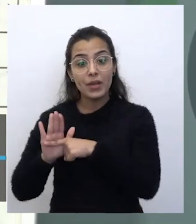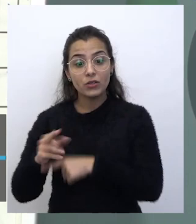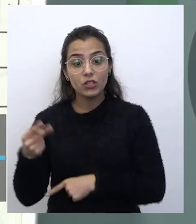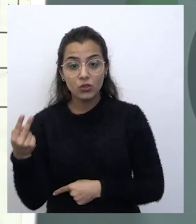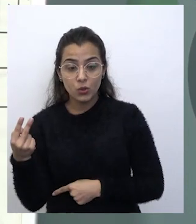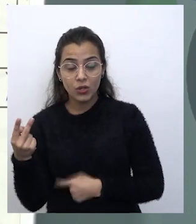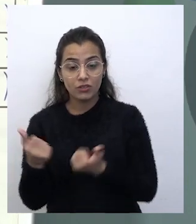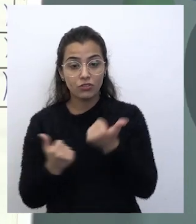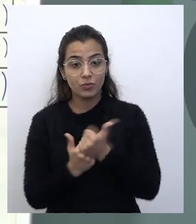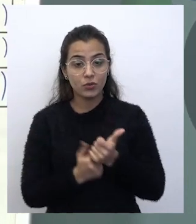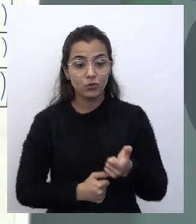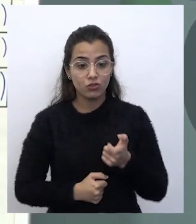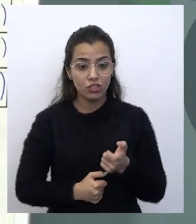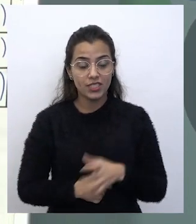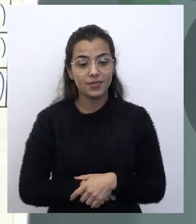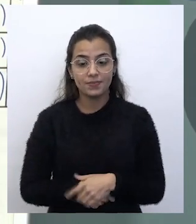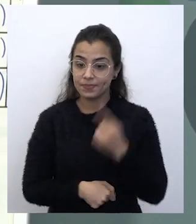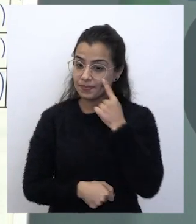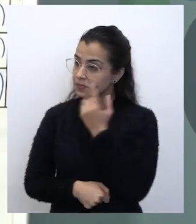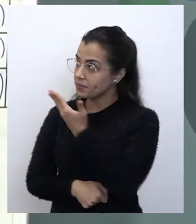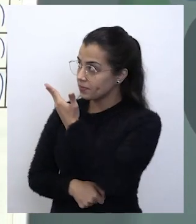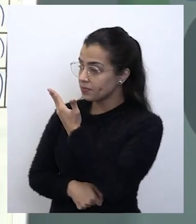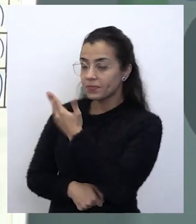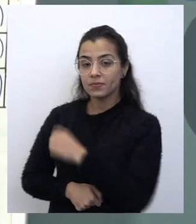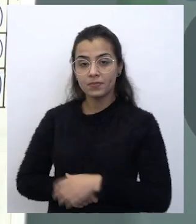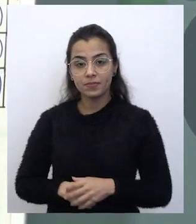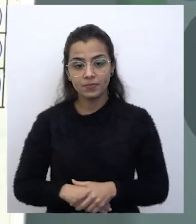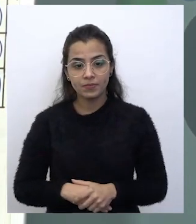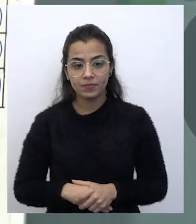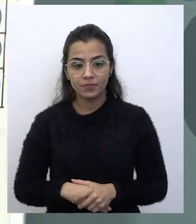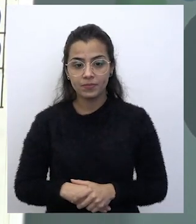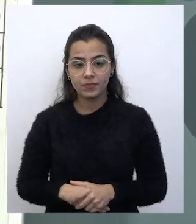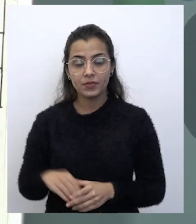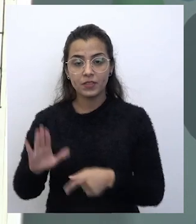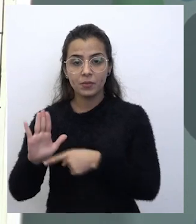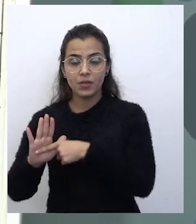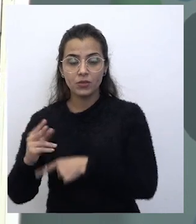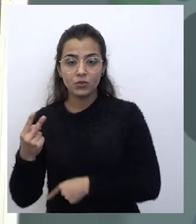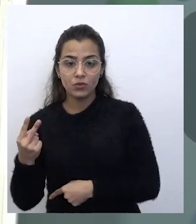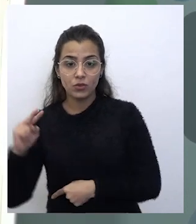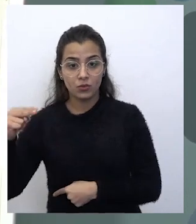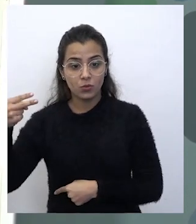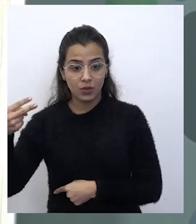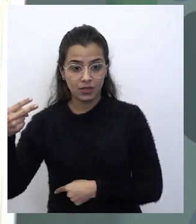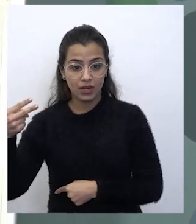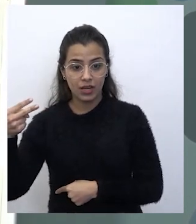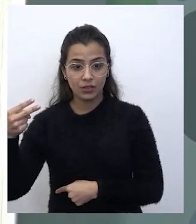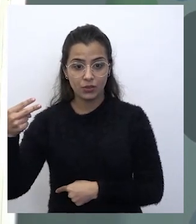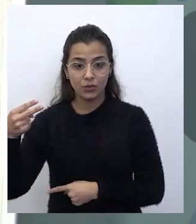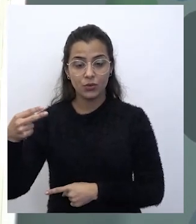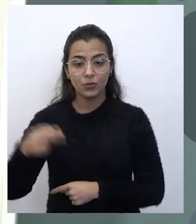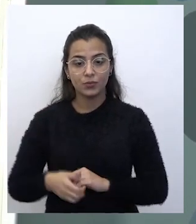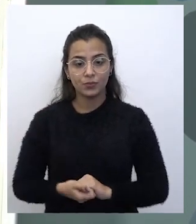x² mais 4, vai ficar menos 2 ao quadrado mais 4. Menos 2 ao quadrado, menos 2 vezes menos 2. Sinais